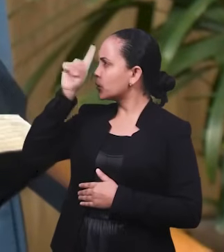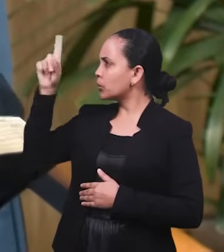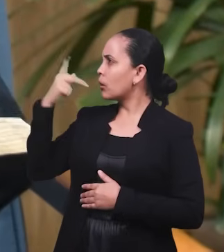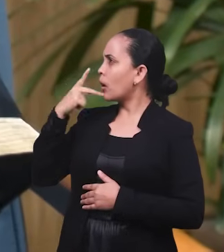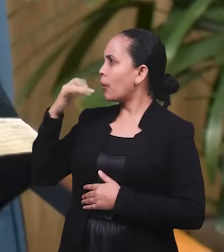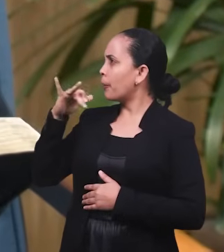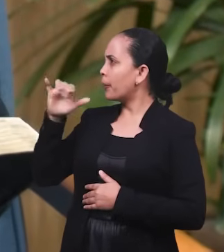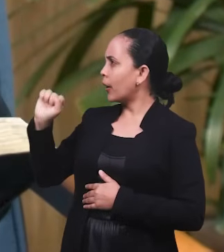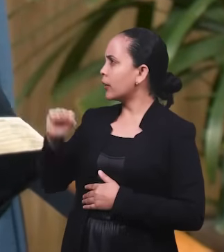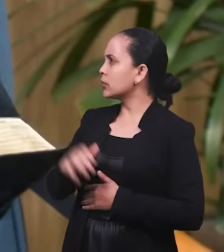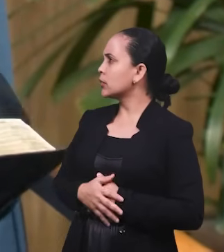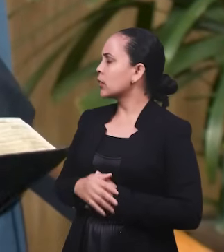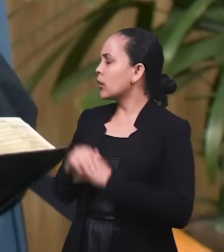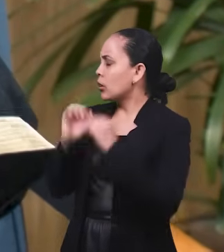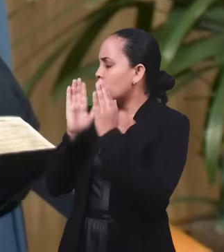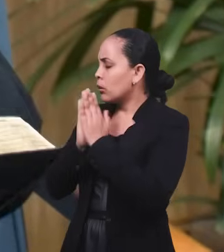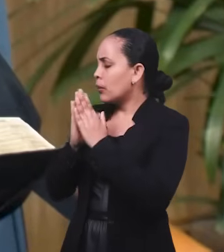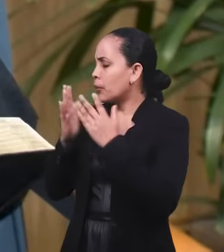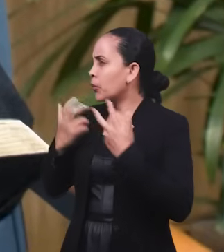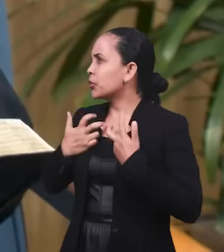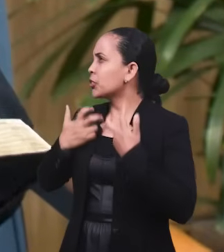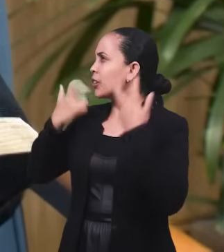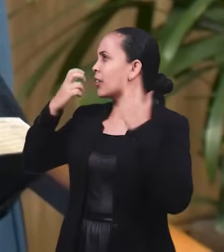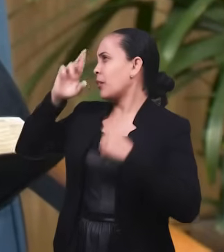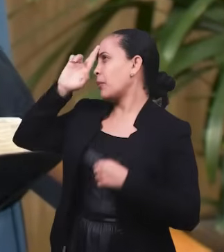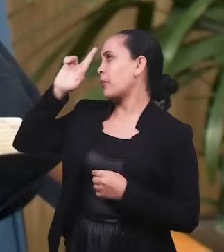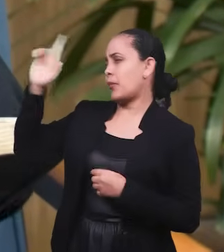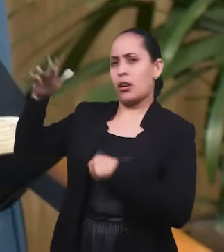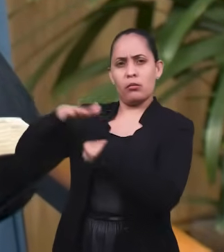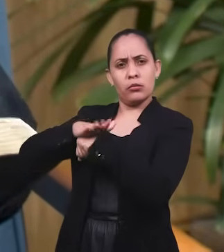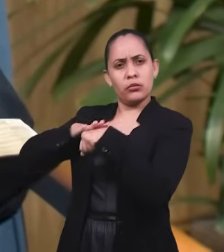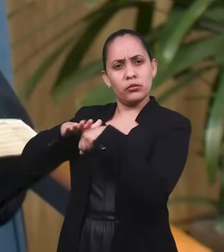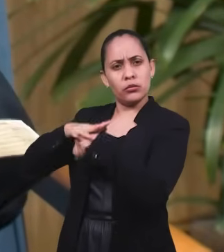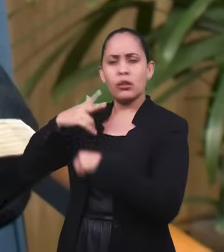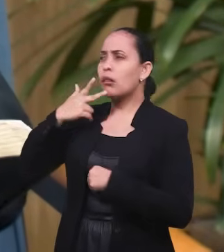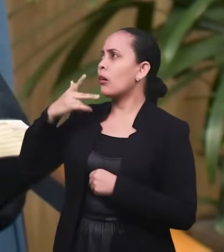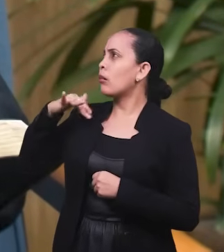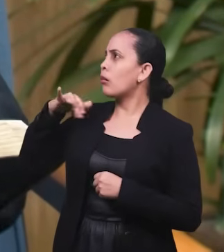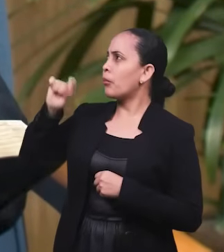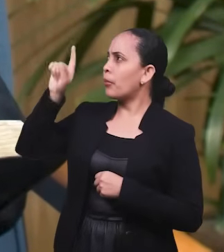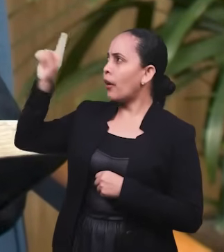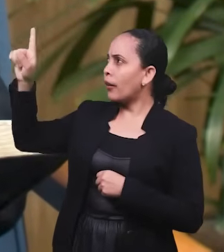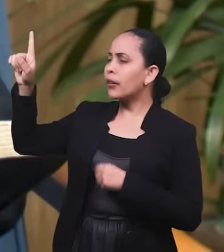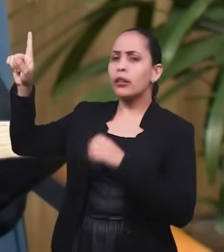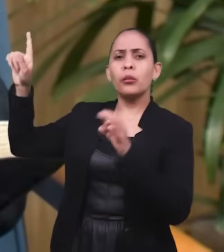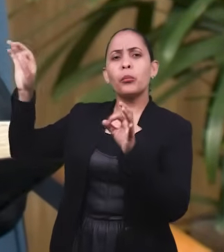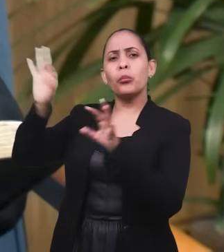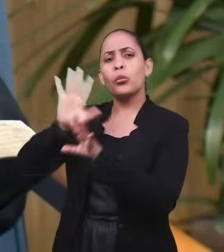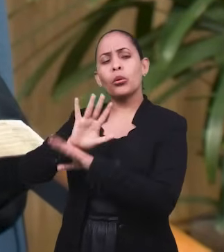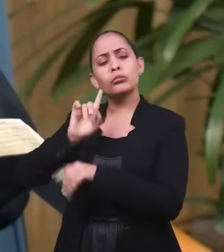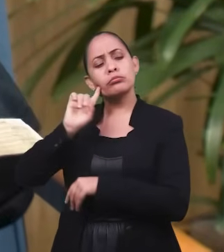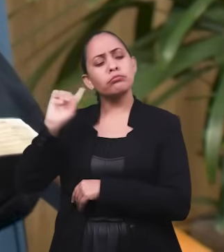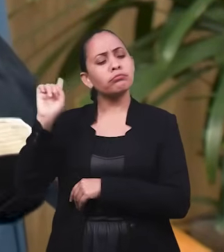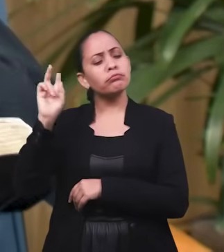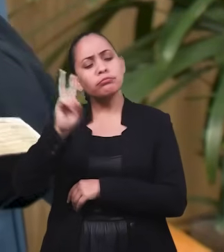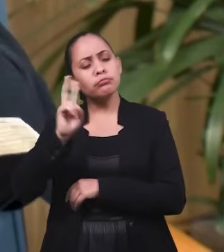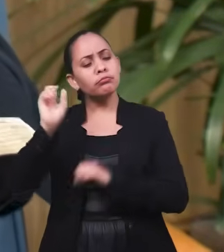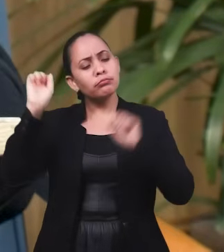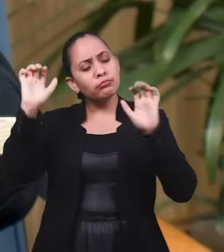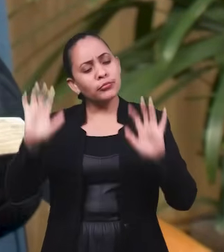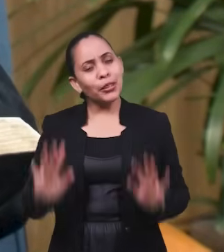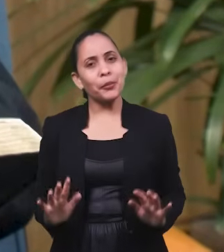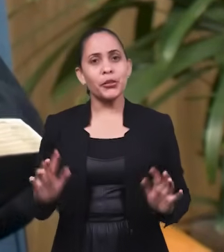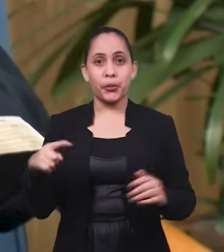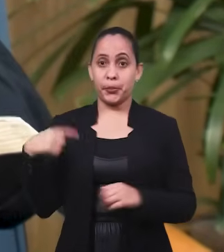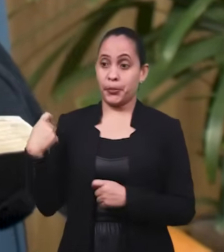direto ao Senhor, ao Pai, falar com o Pai, e Ele está pronto para nos ouvir. É só nós